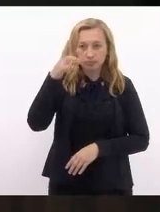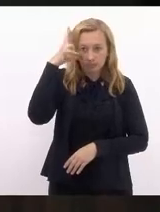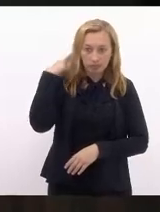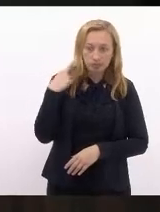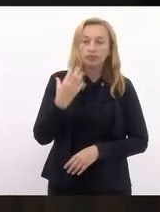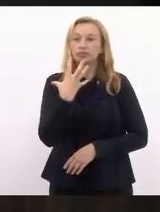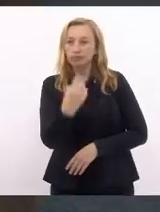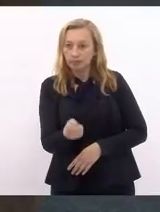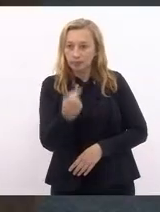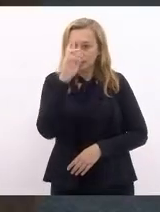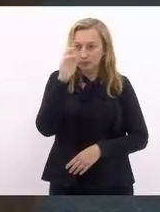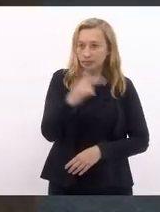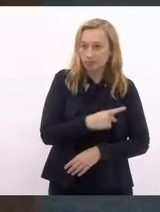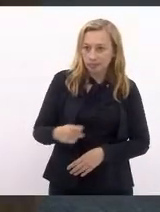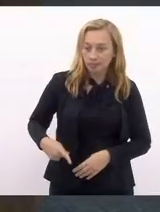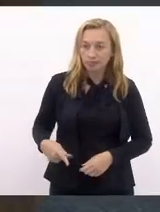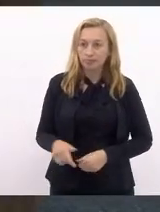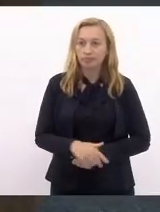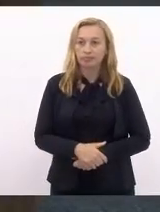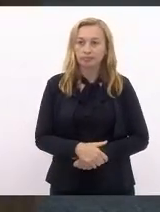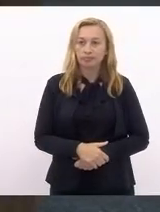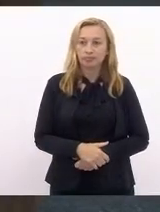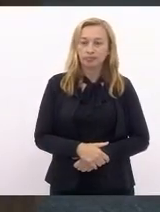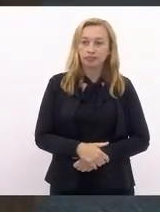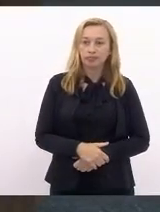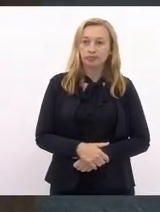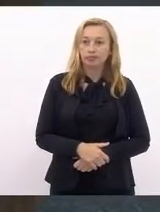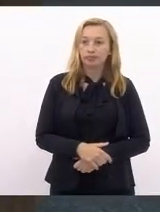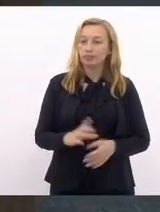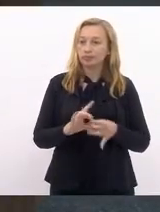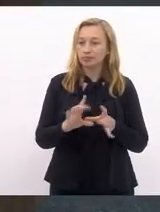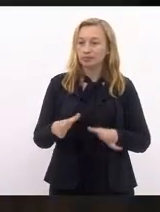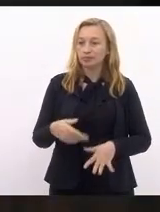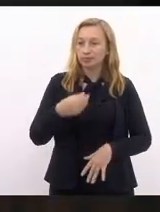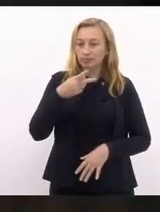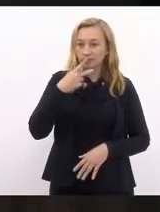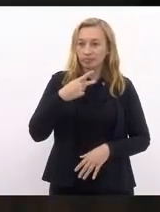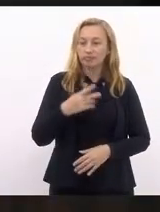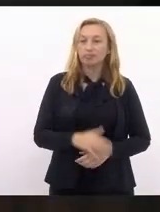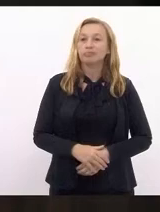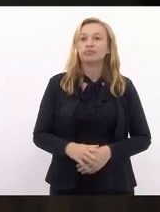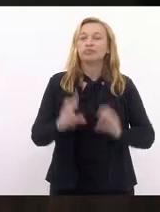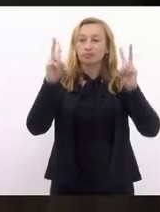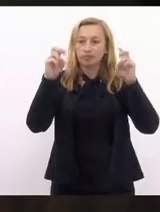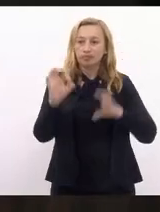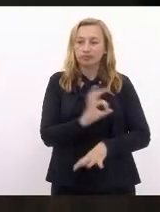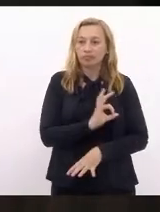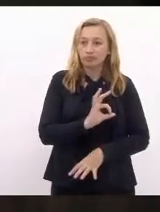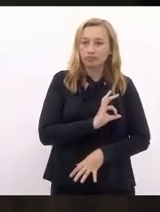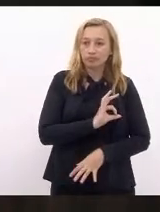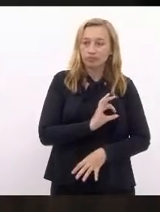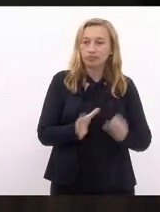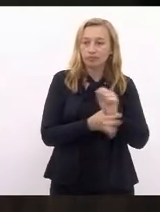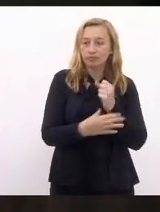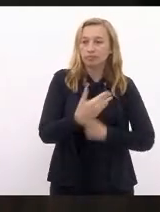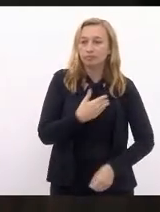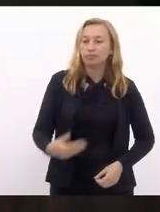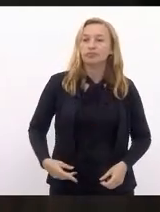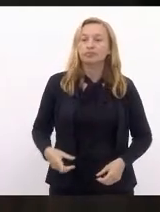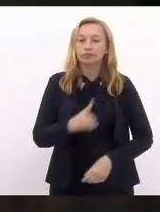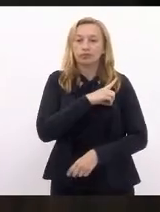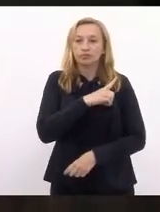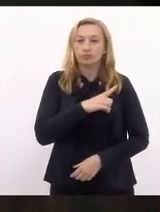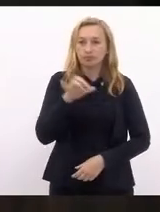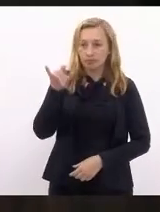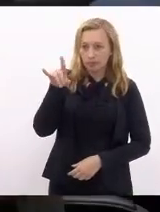Félix favorável de segurança pública de polícia Deputado